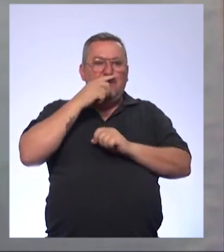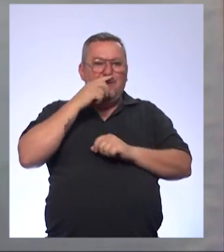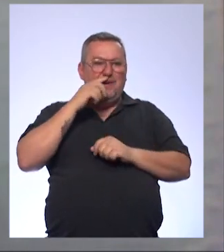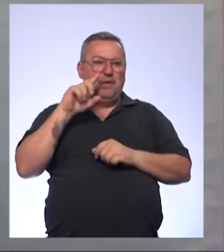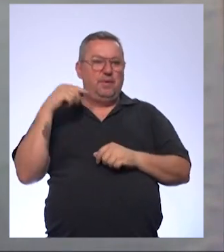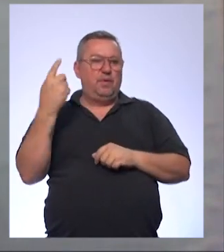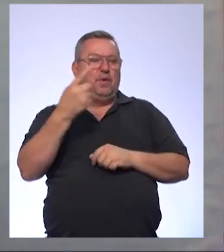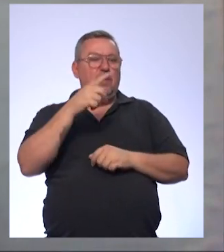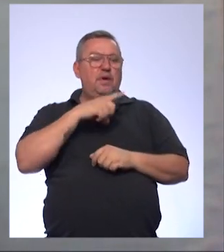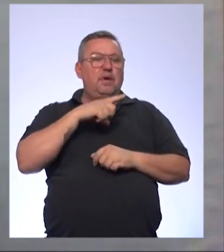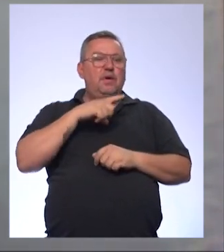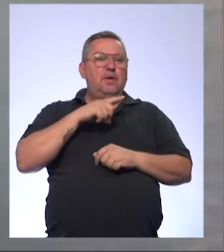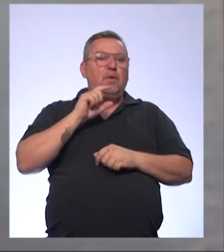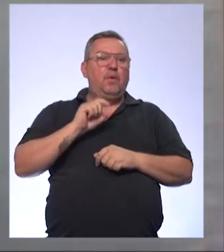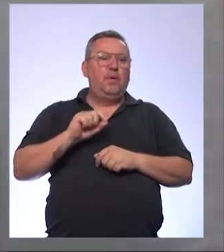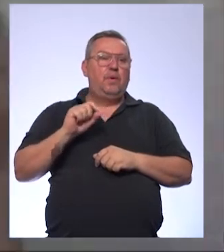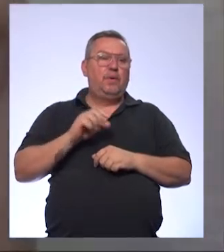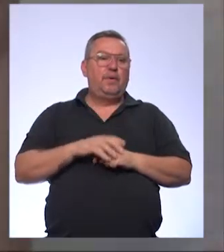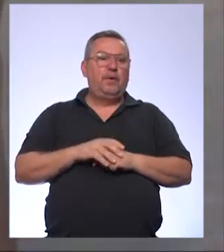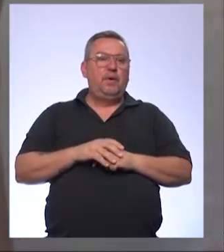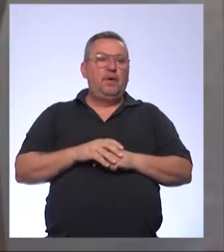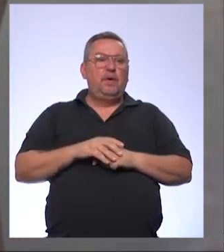temos um evento chamado